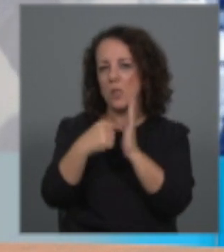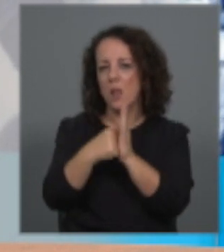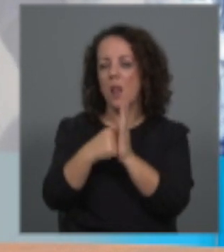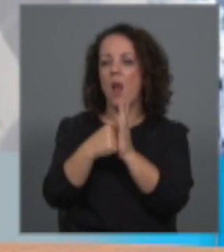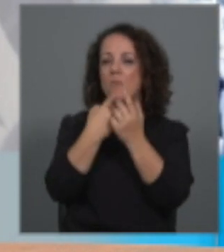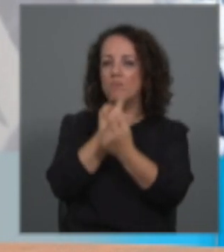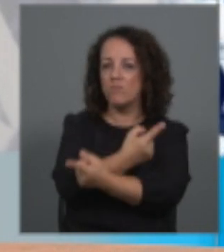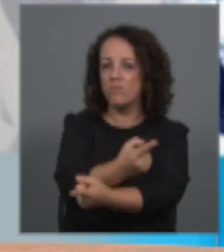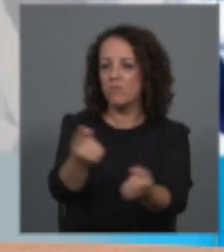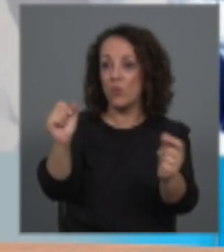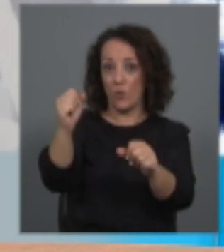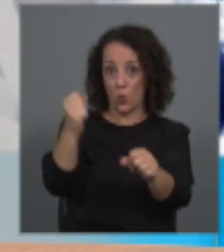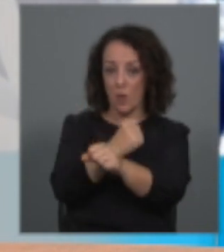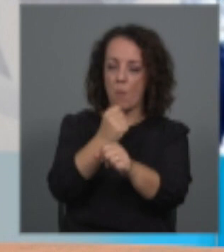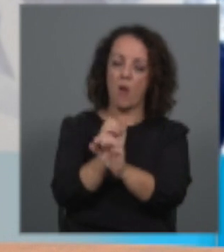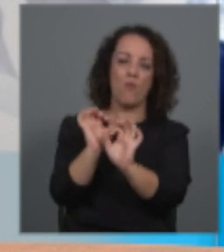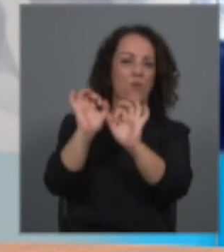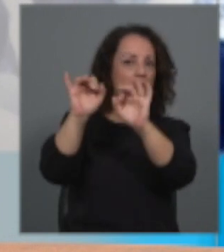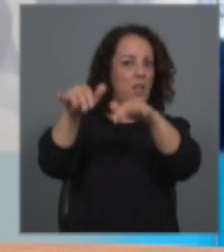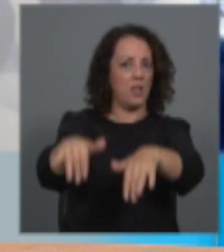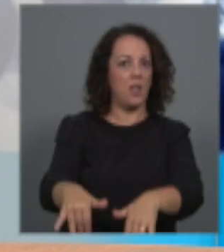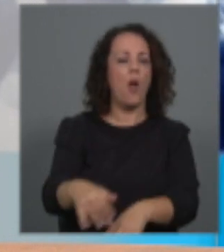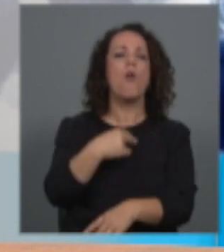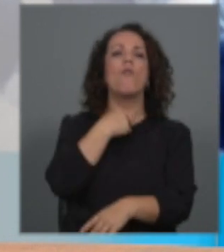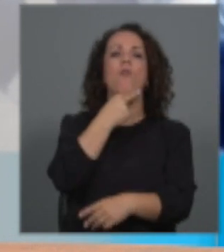terminaram os seus trabalhos. Uma voz clama: